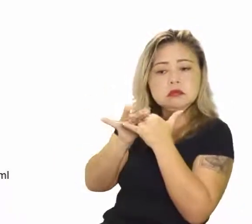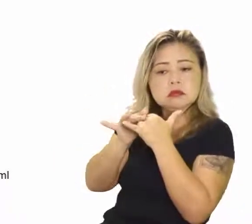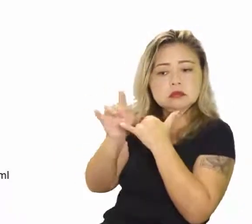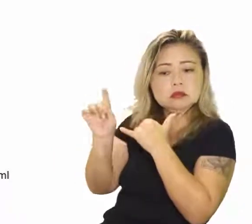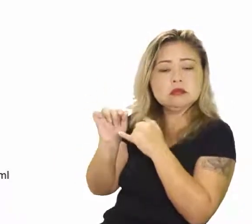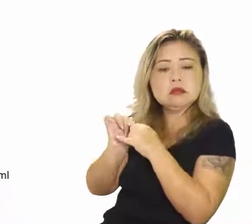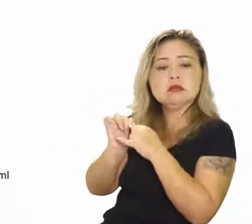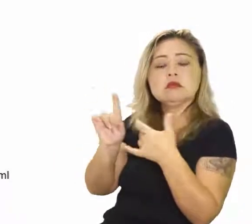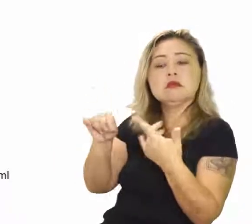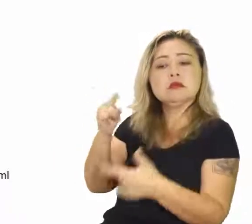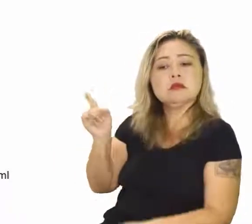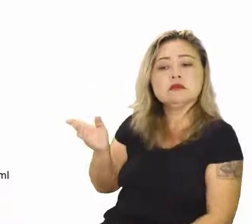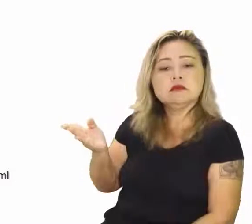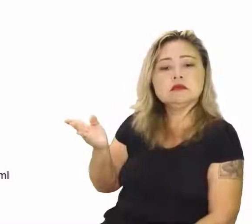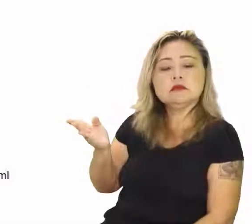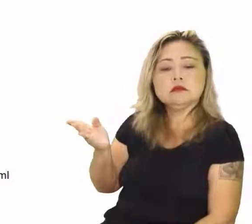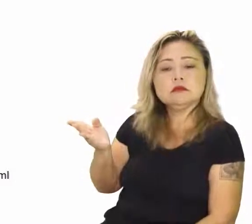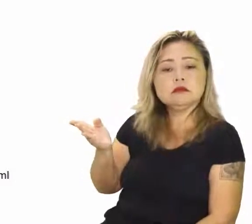Hitler.